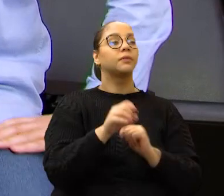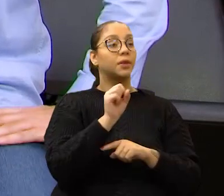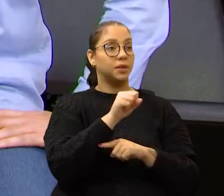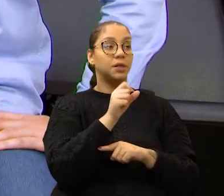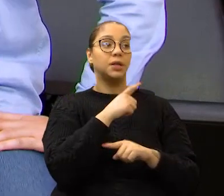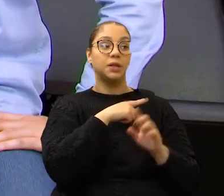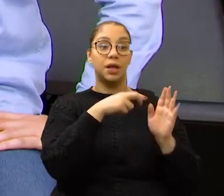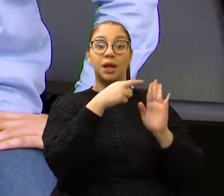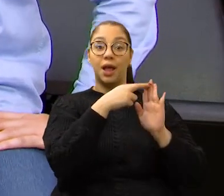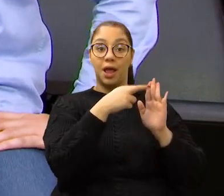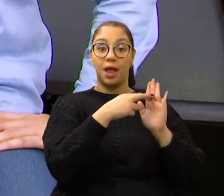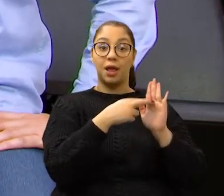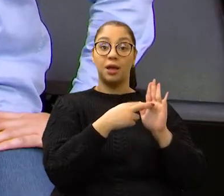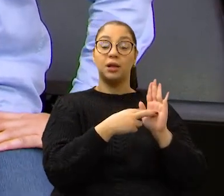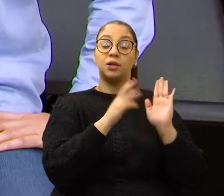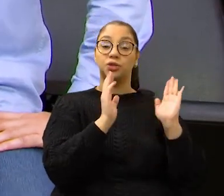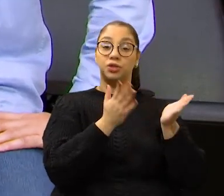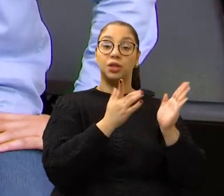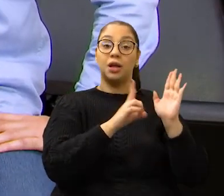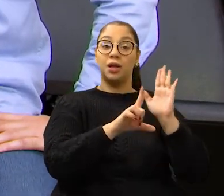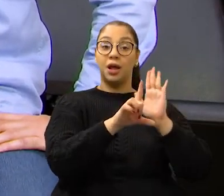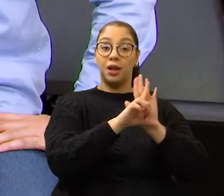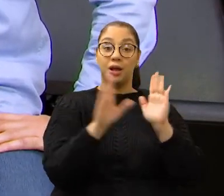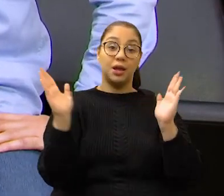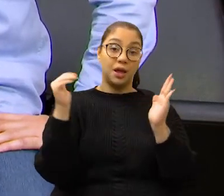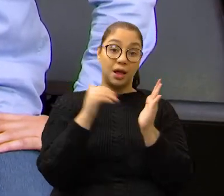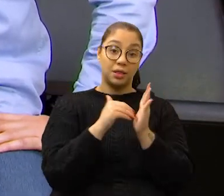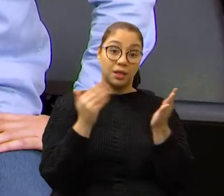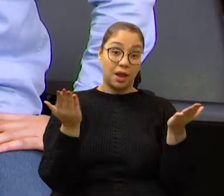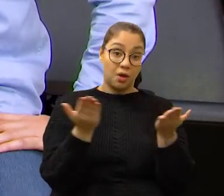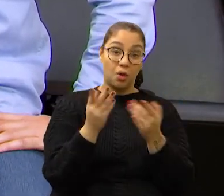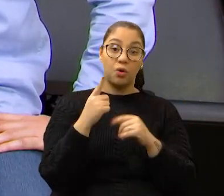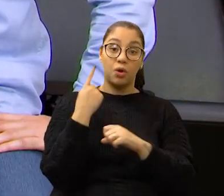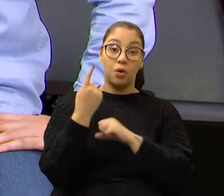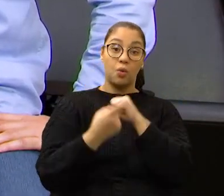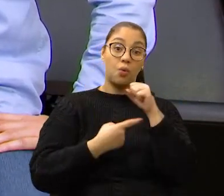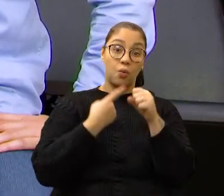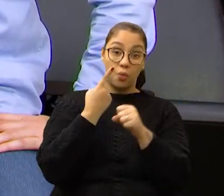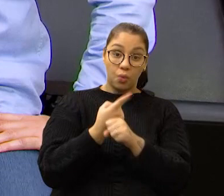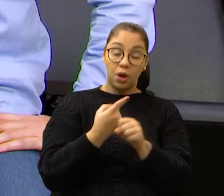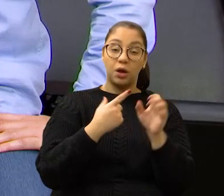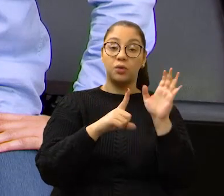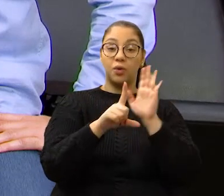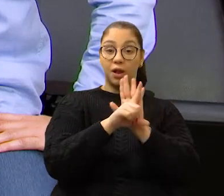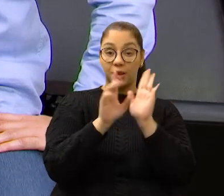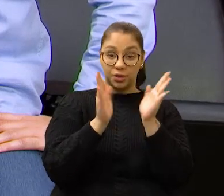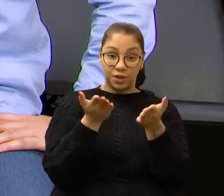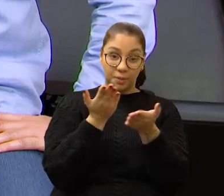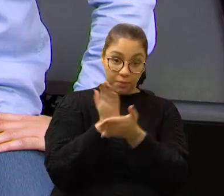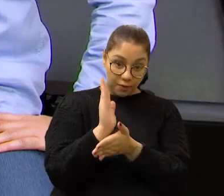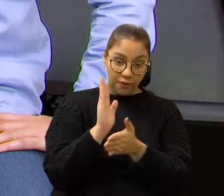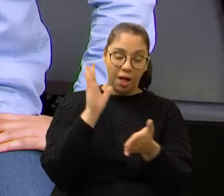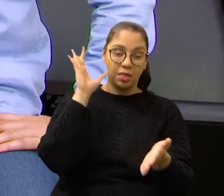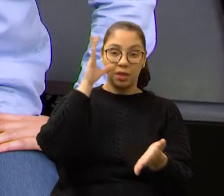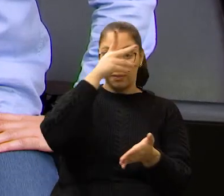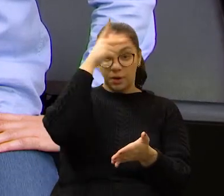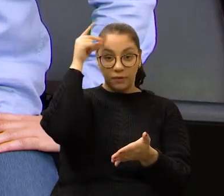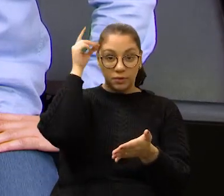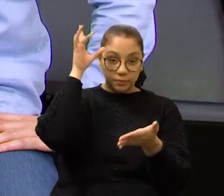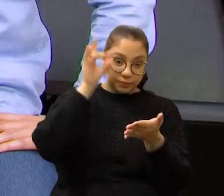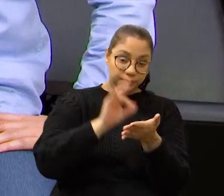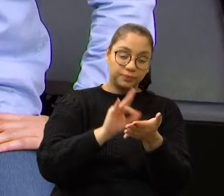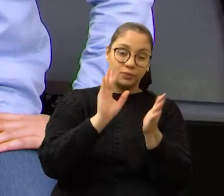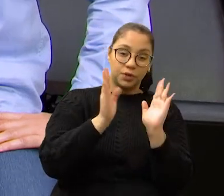existem regras, isso estabelecido por lei, e até o momento, nesse um ano depois da lei ter sido aprovada,